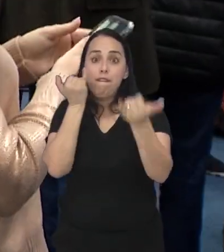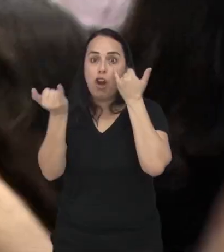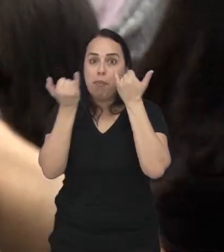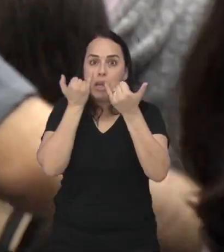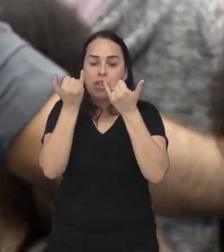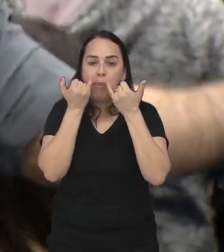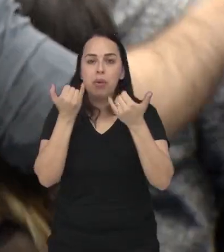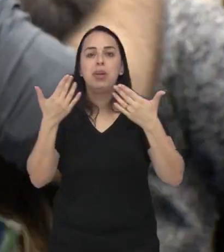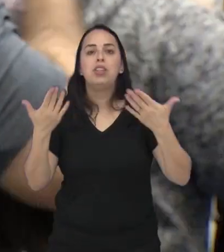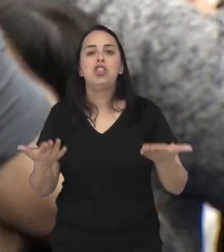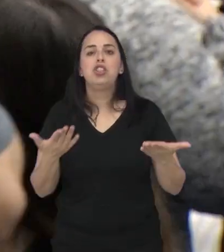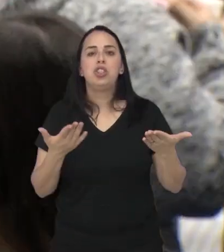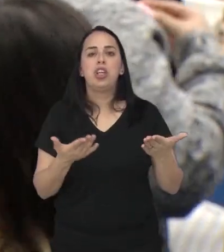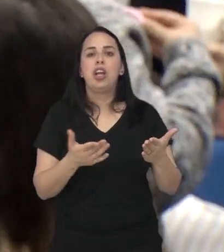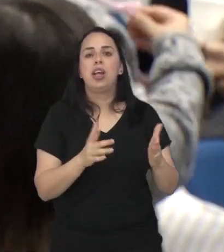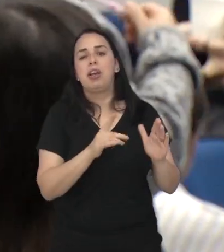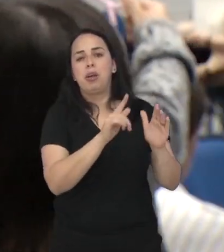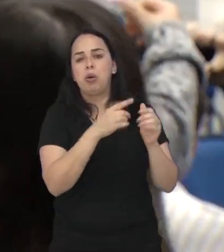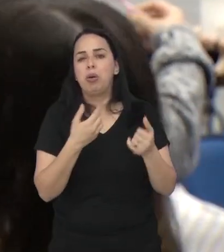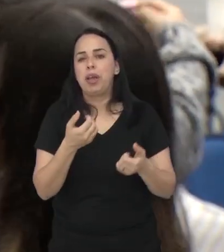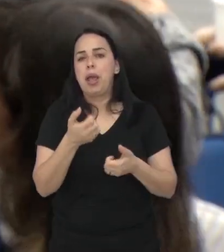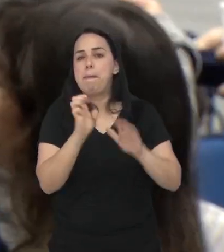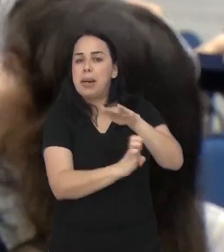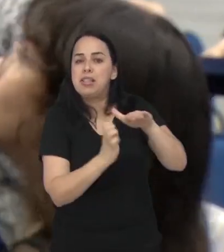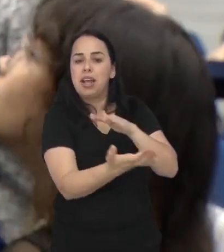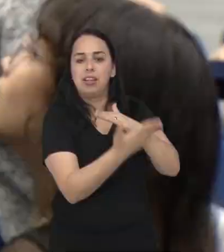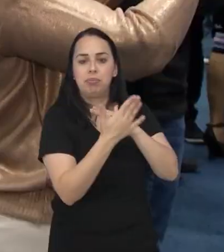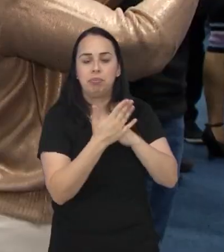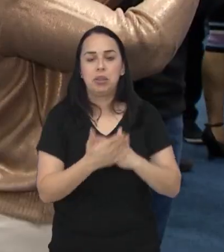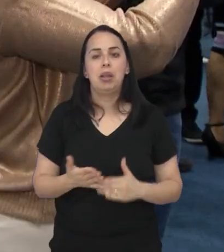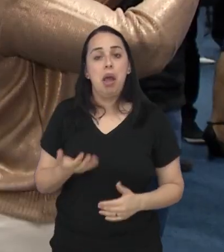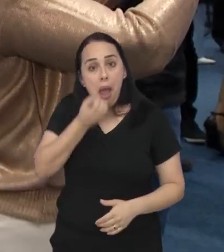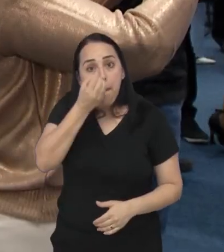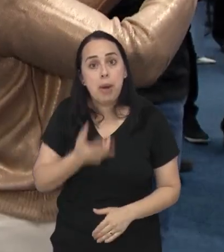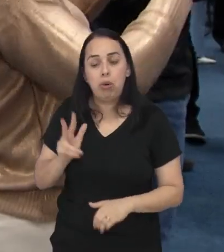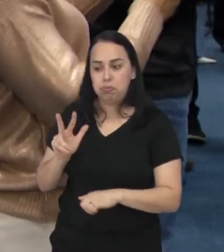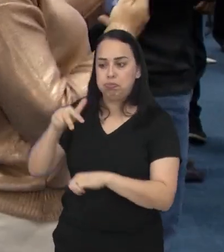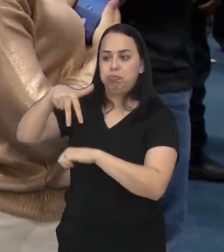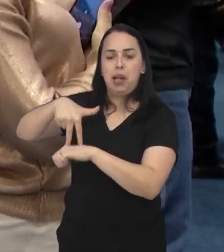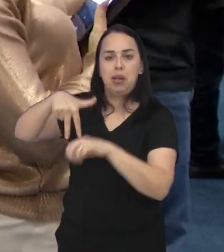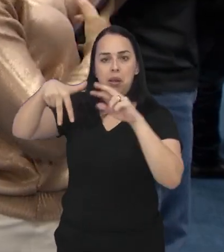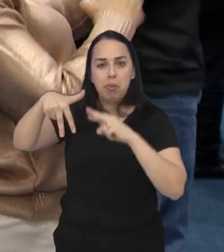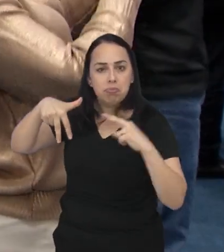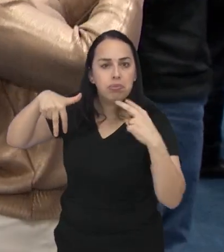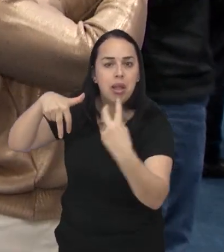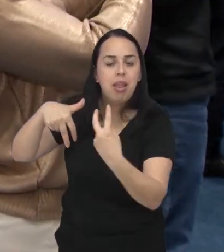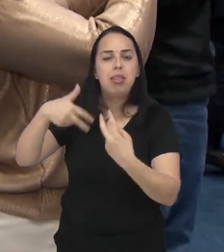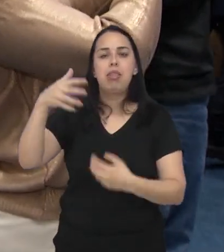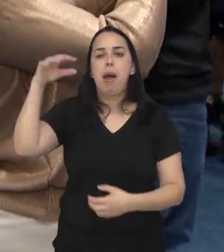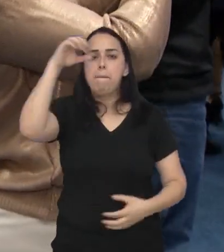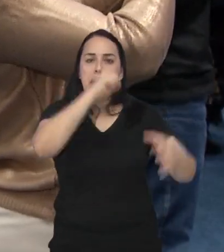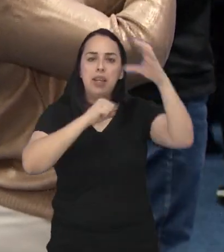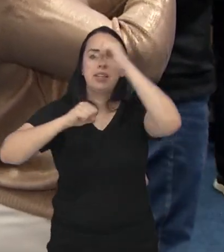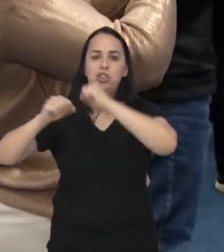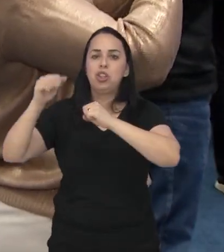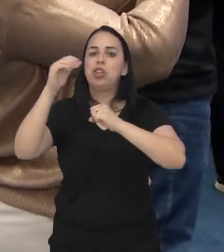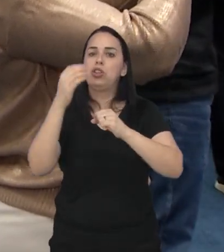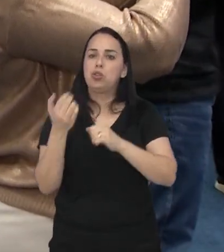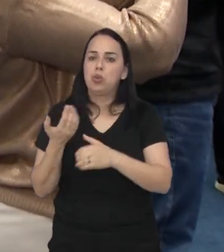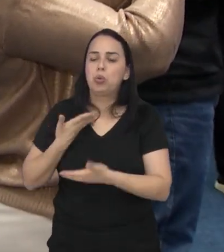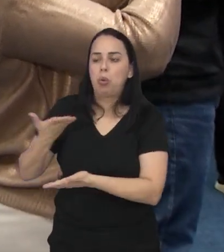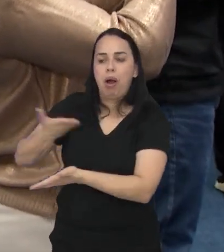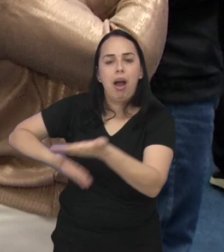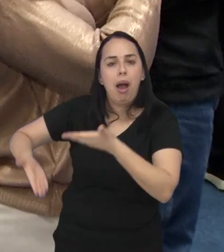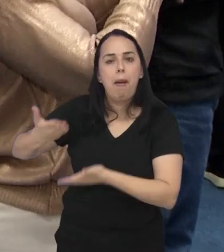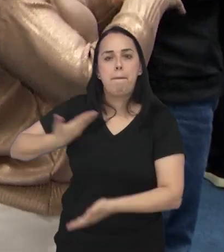experiências, informações sobre fornecedores e soluções. É bom porque dá visibilidade e a gente acaba sempre aprendendo um pouco mais, ou com colegas,